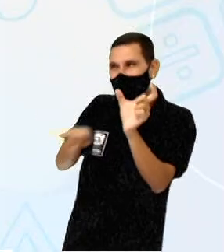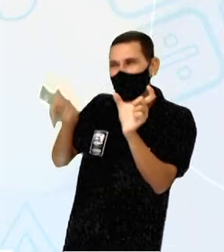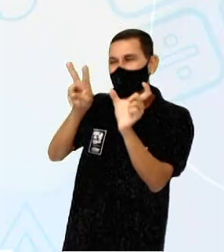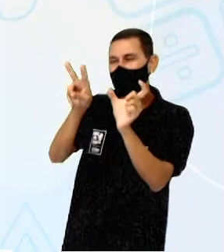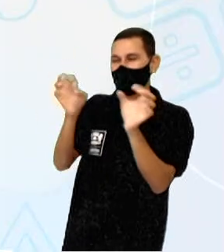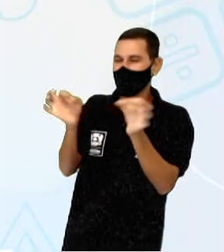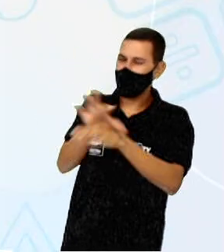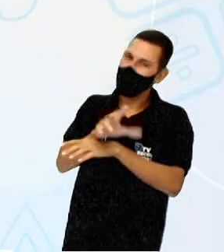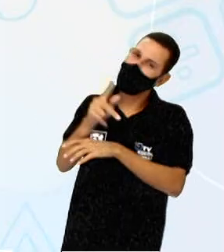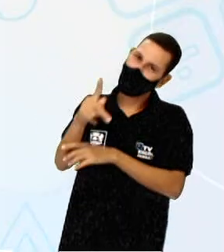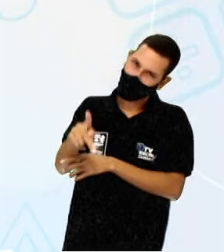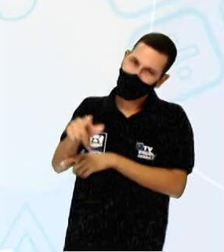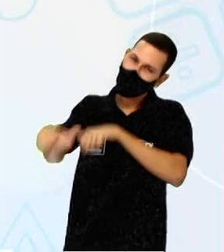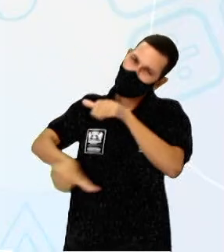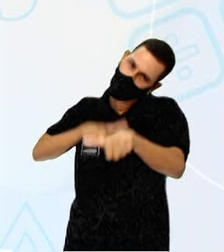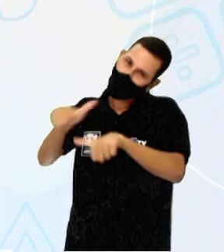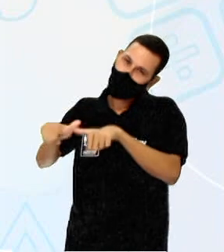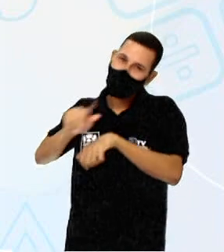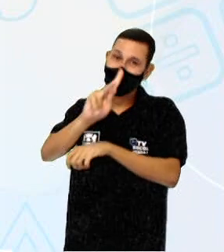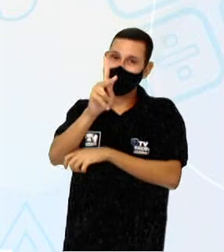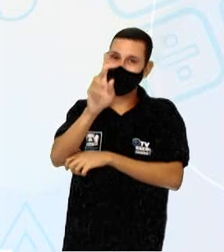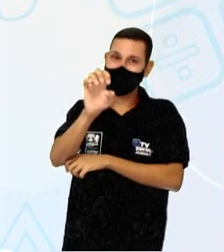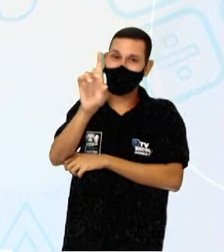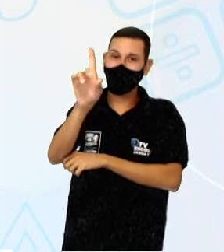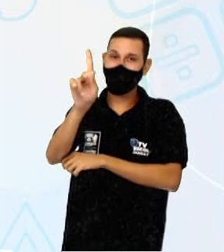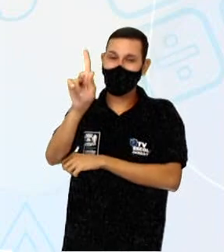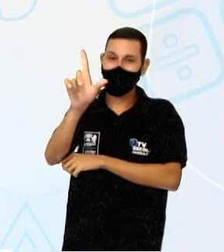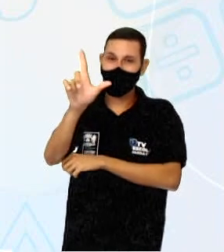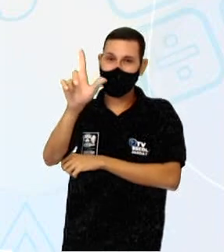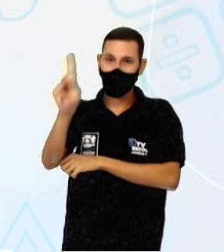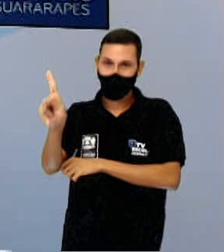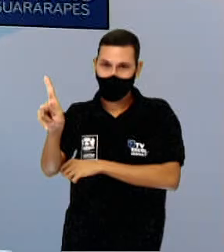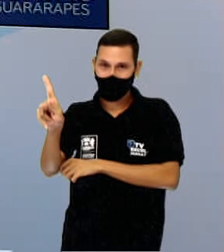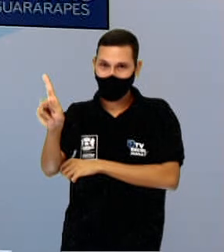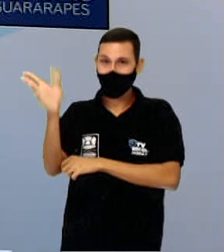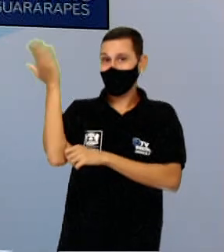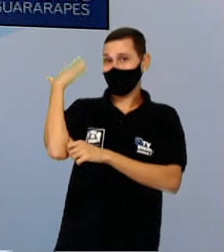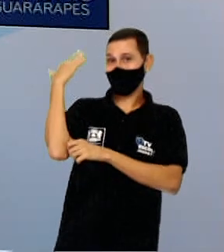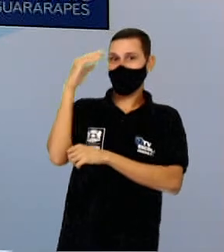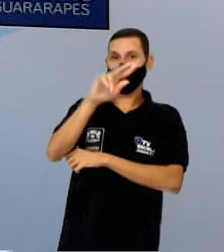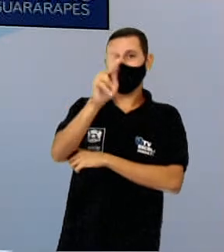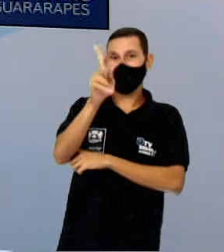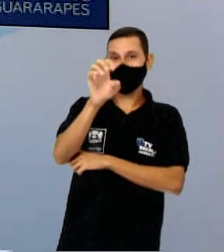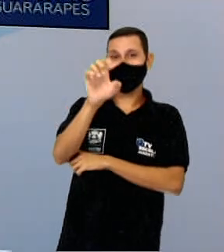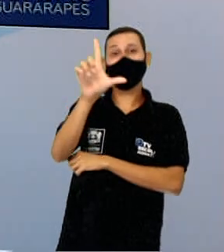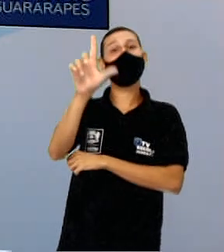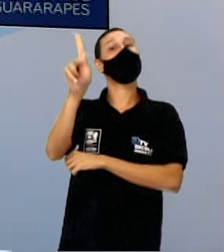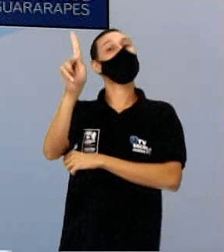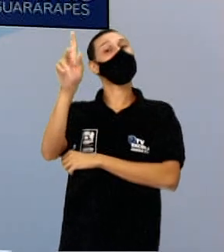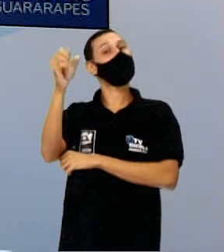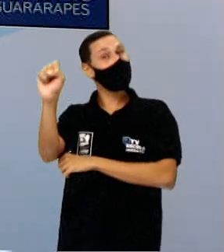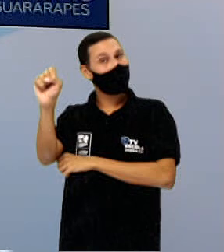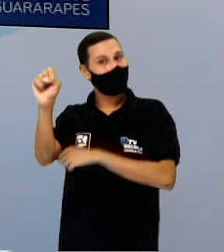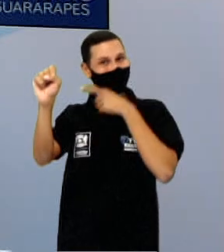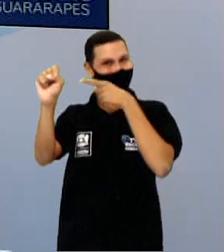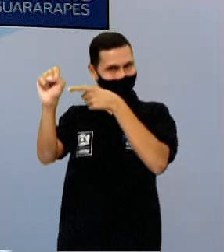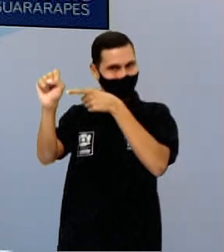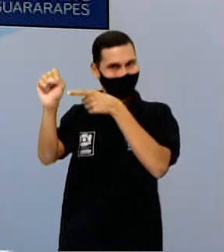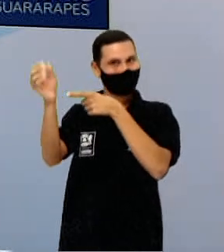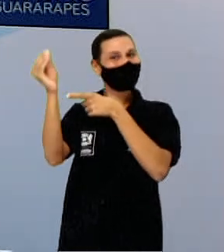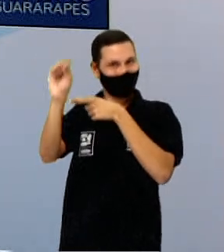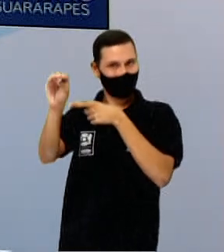isso? Vai ficar assim, ó. Help no passado vai ser helped, com som de T, helped. A mesma coisa acontece com